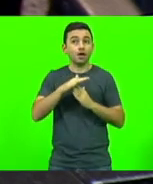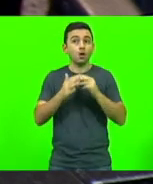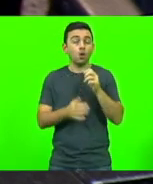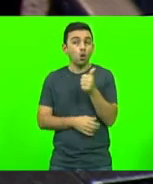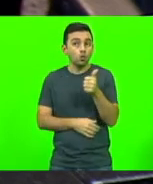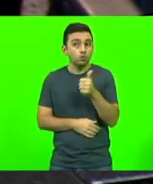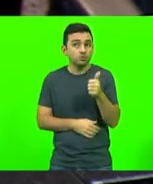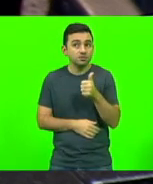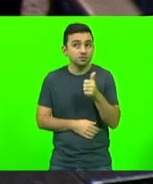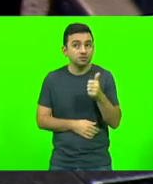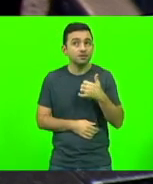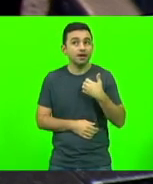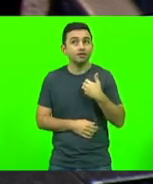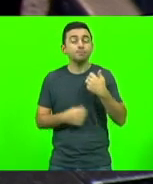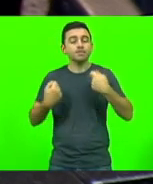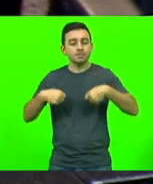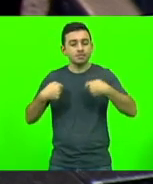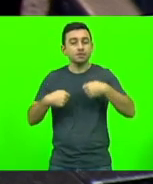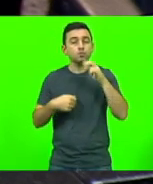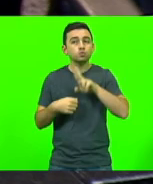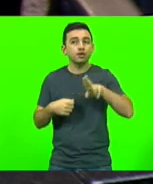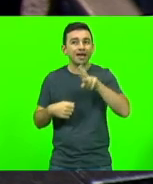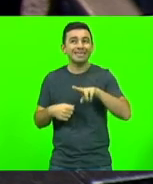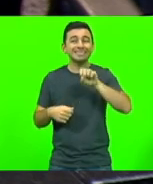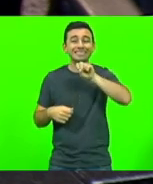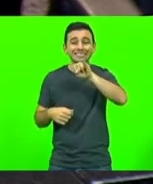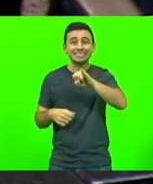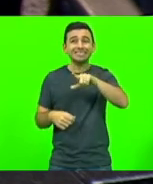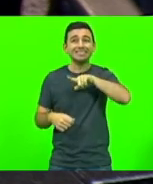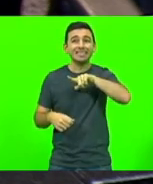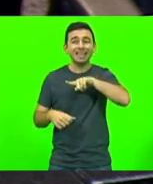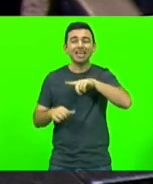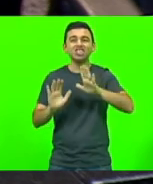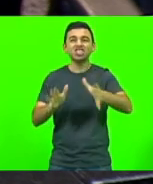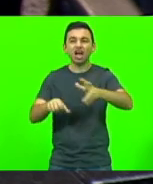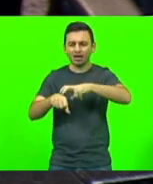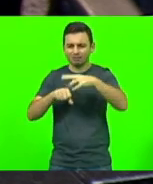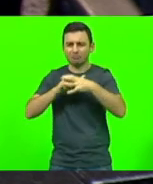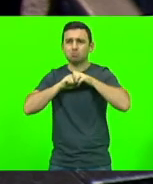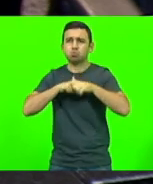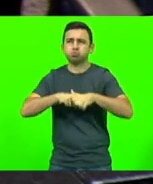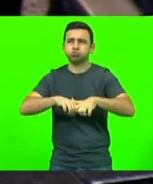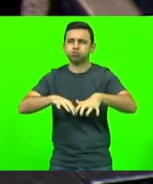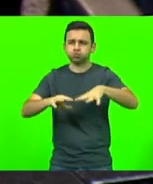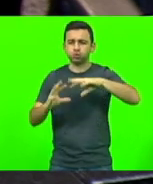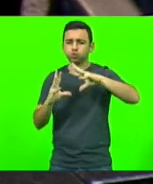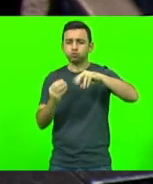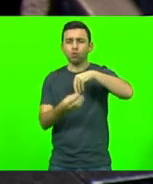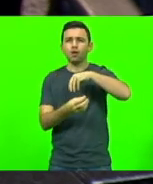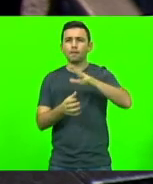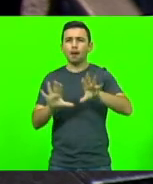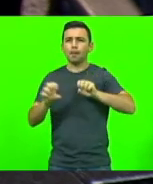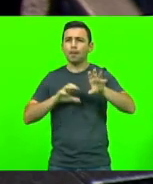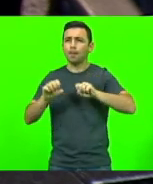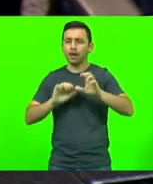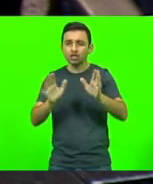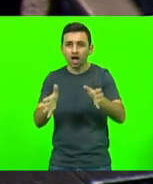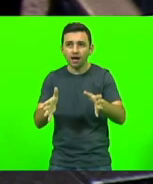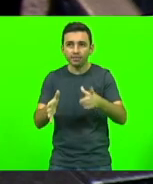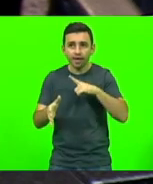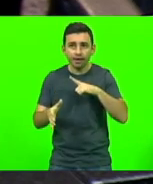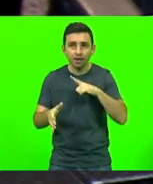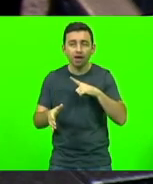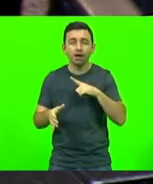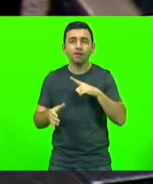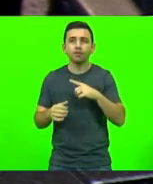OMS deve usar máscaras se houver transmissão generalizada. Senhores, onde